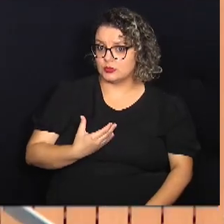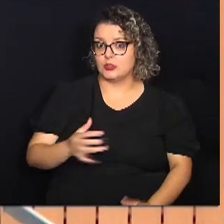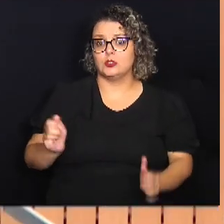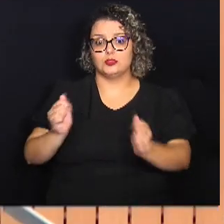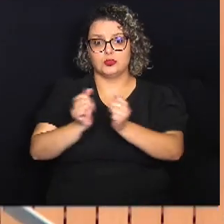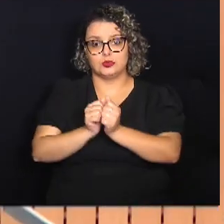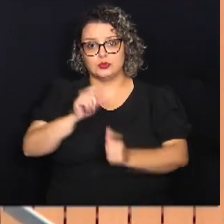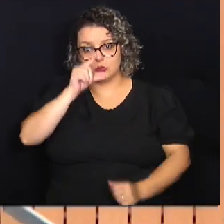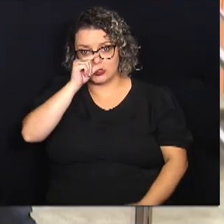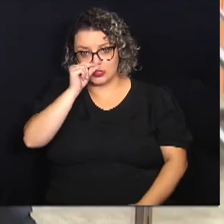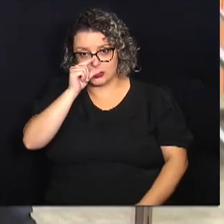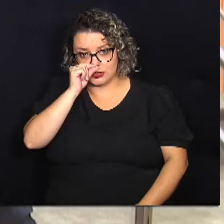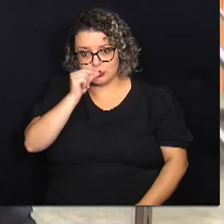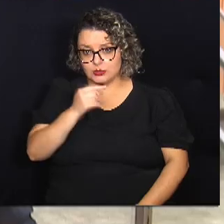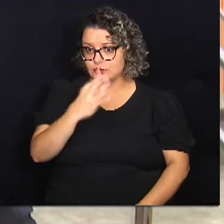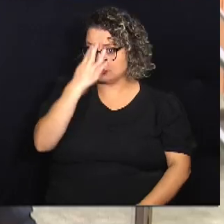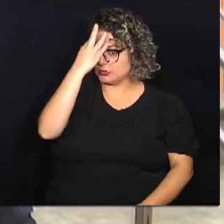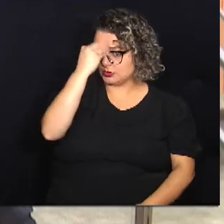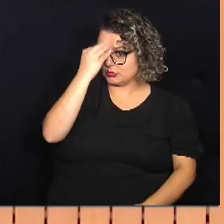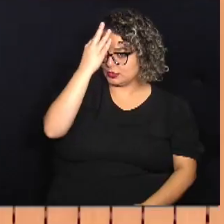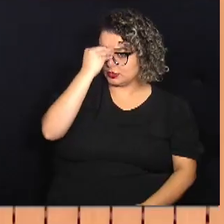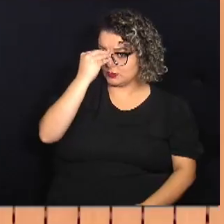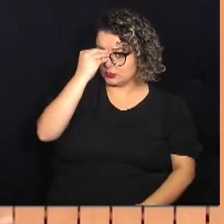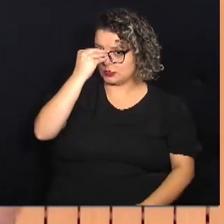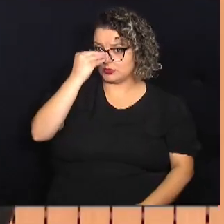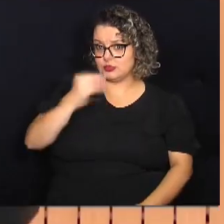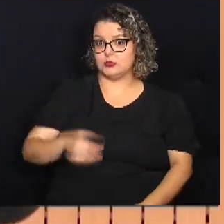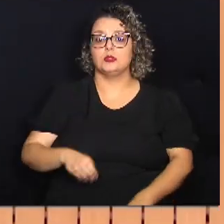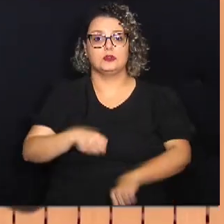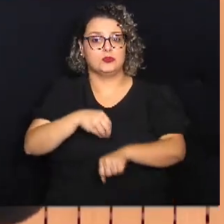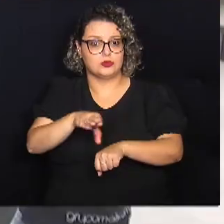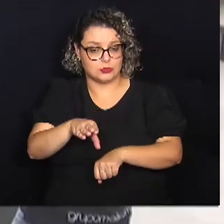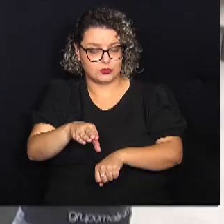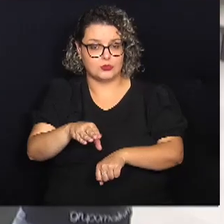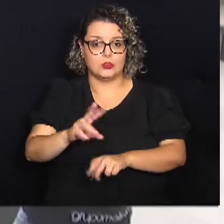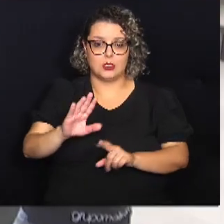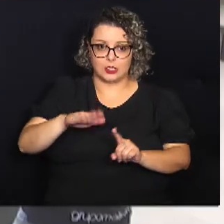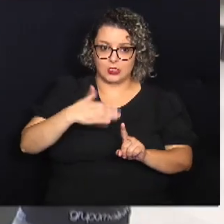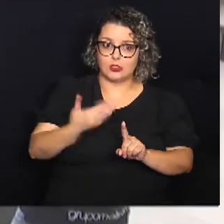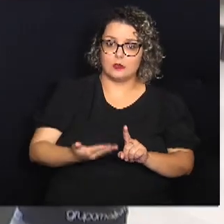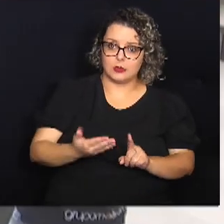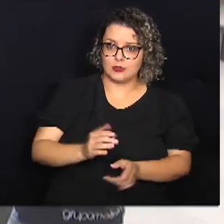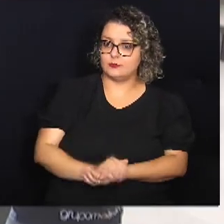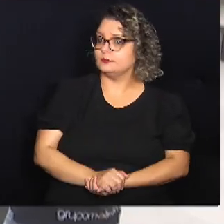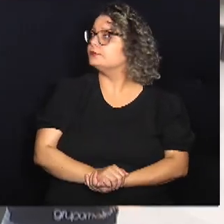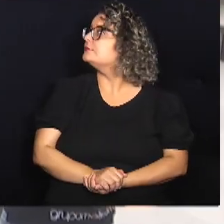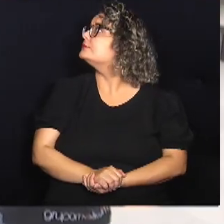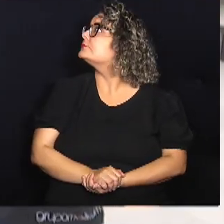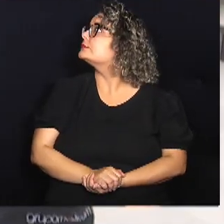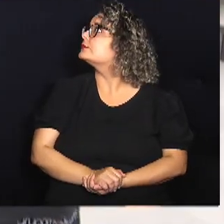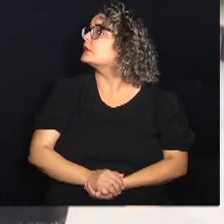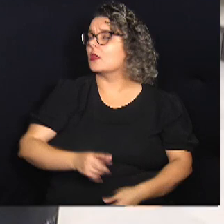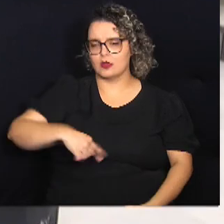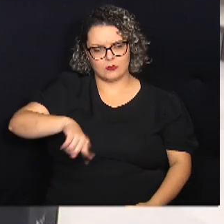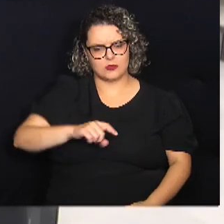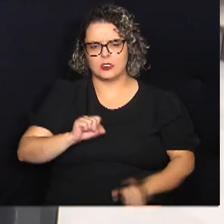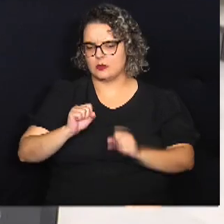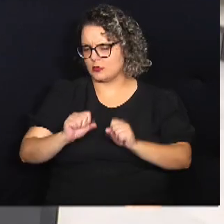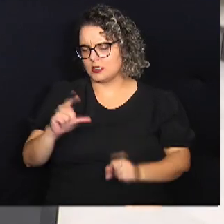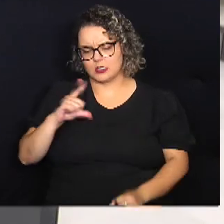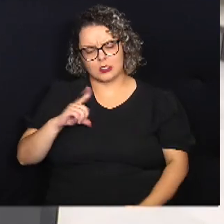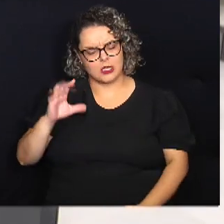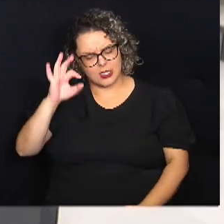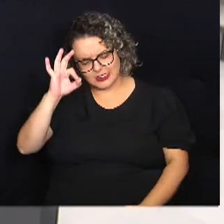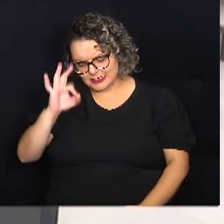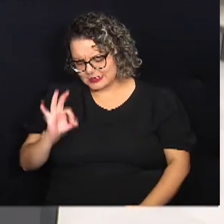juntamente com Arnaldo Salvetti e Jair da Farmácia indicaram a homenagem. Vocês podem ter absoluta certeza que